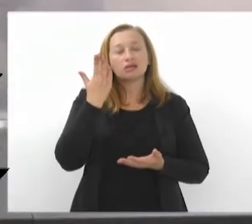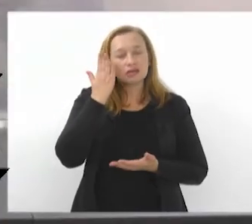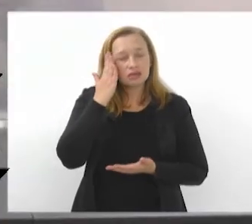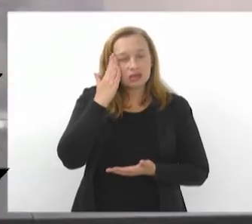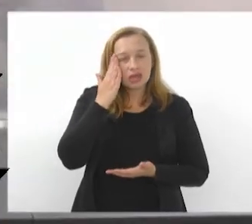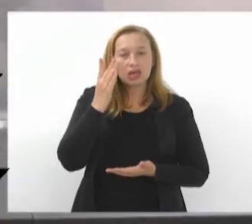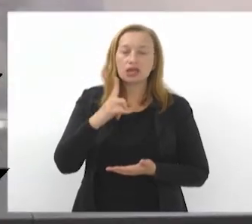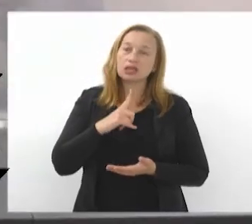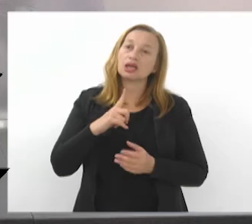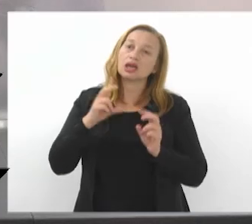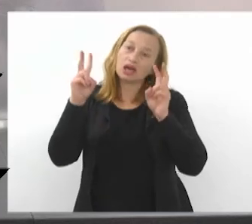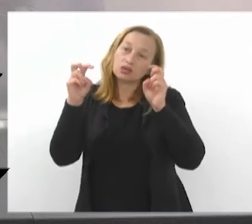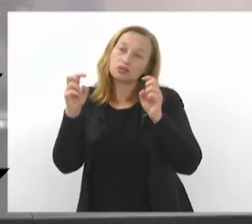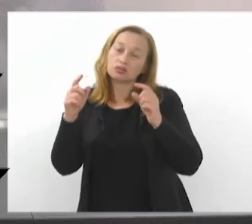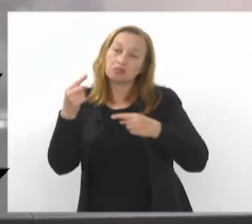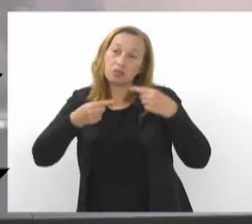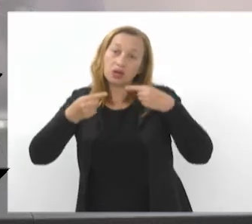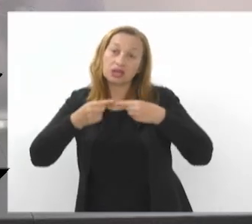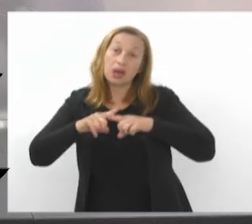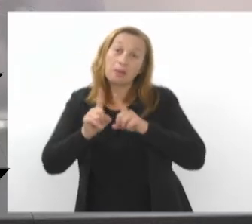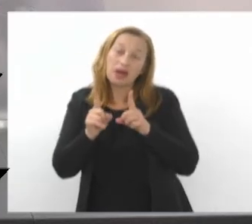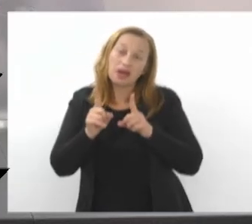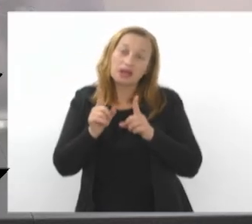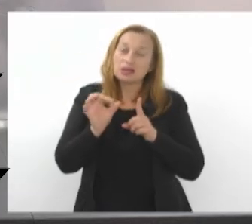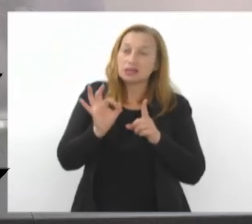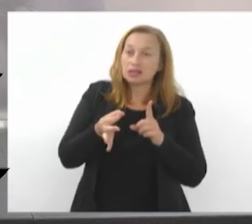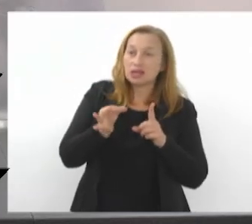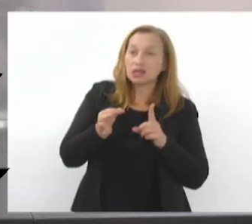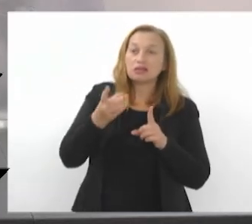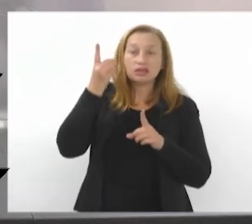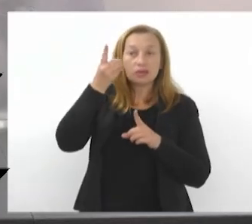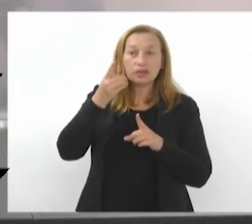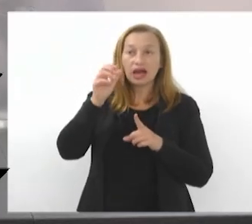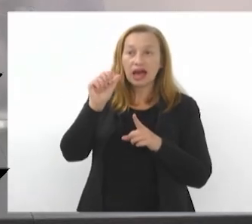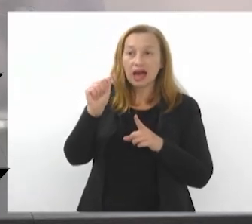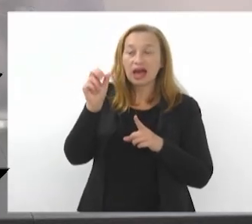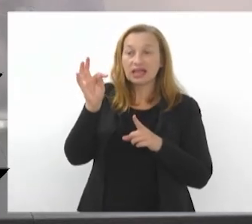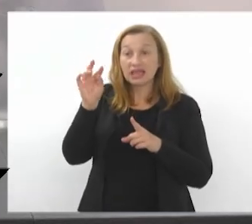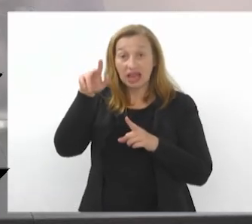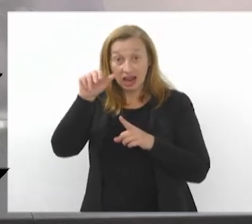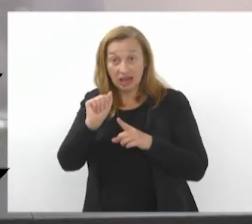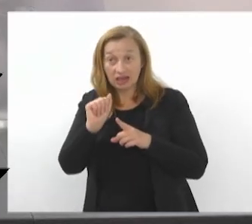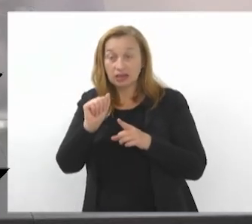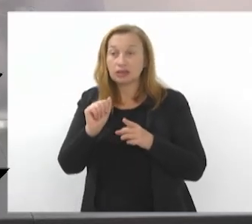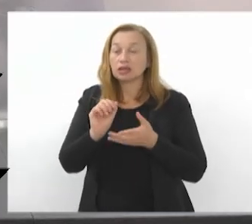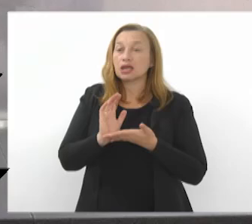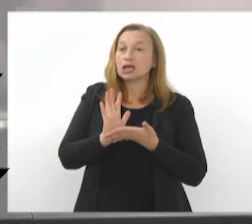aí política, mas é legítimo ao deputado Átila, que nem é muito